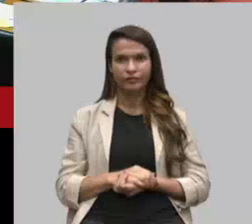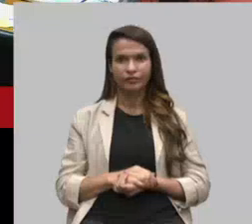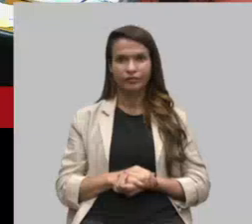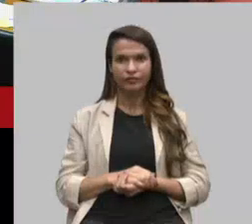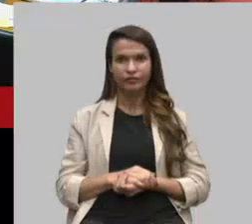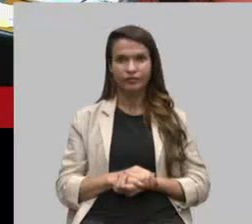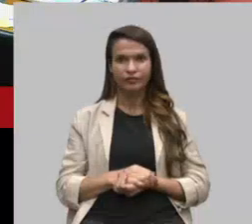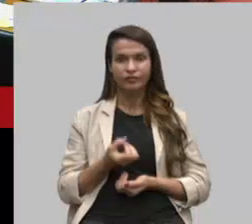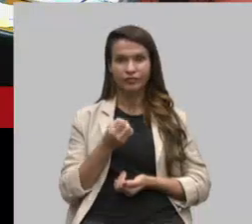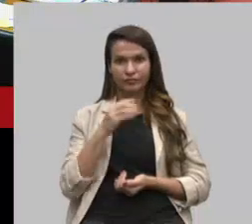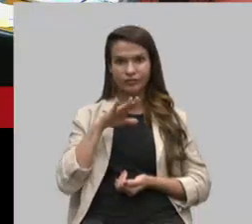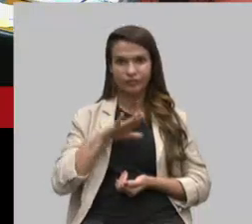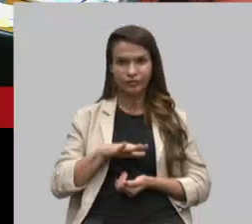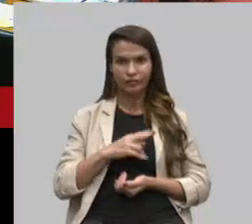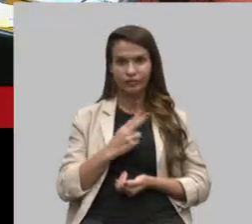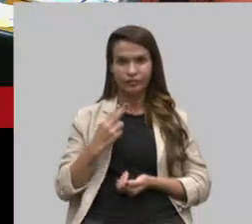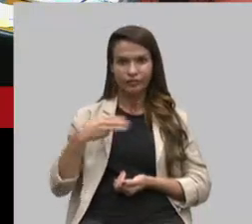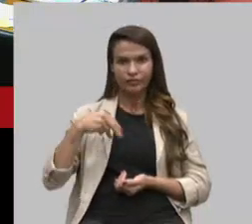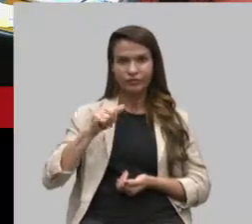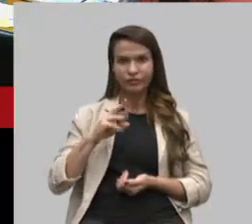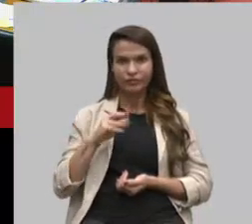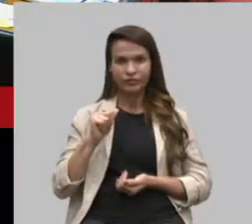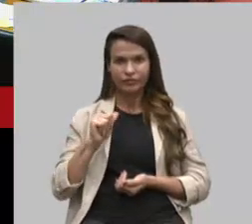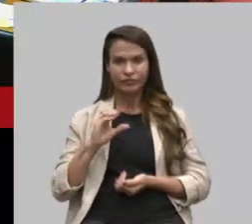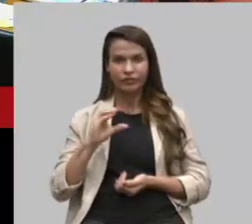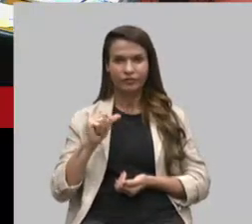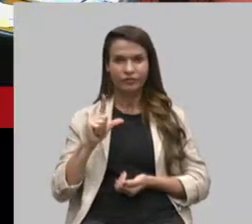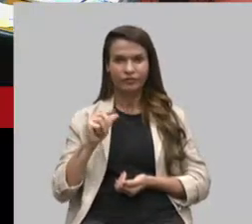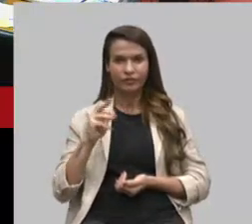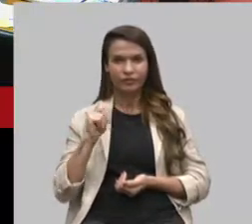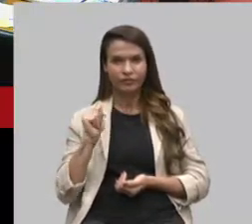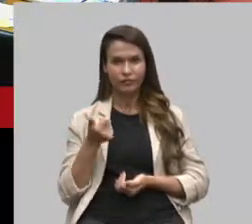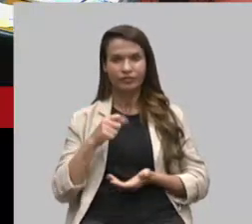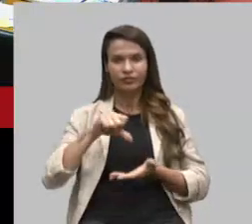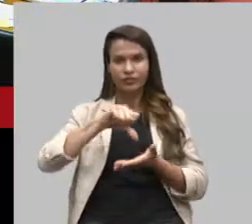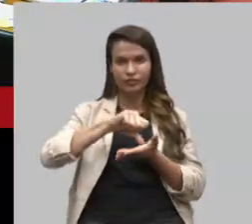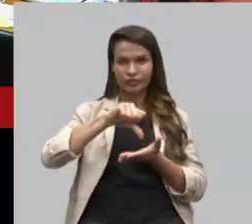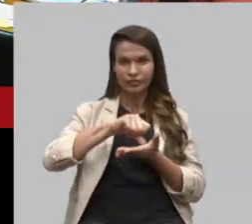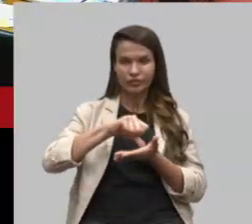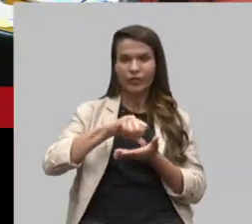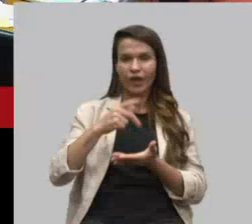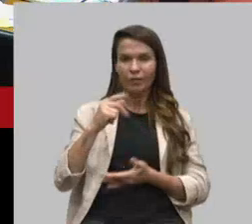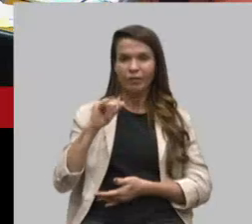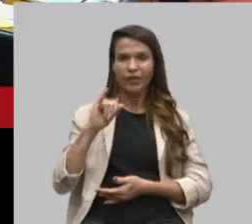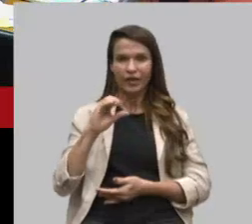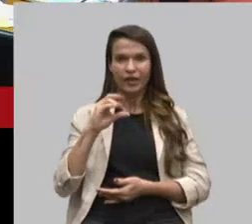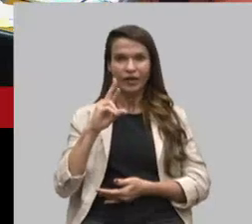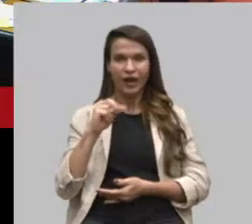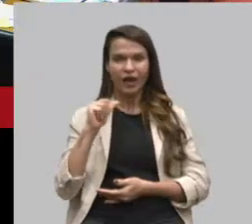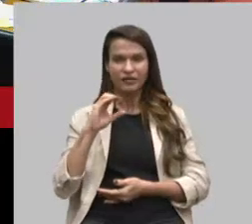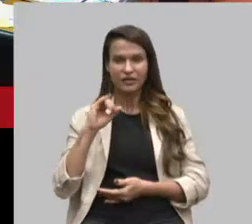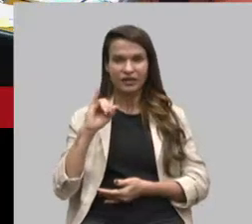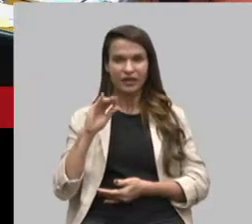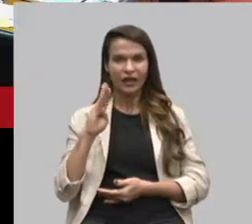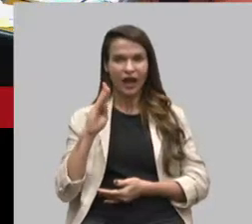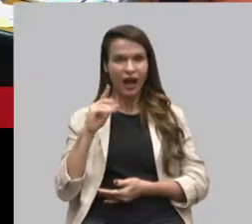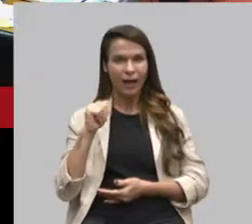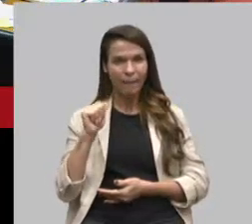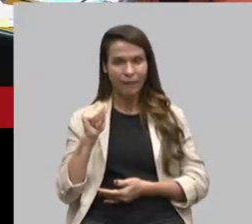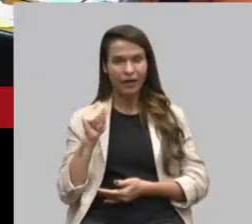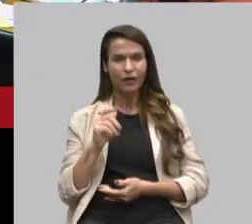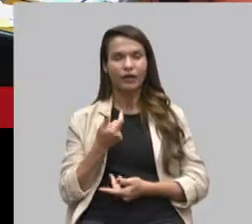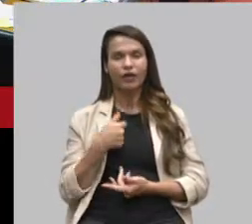Boa tarde meu nome é Maria Clara Ferreira sou do polo méo praba da cidade de São Gonçalo eu venho aqui defender a